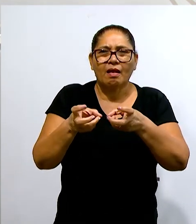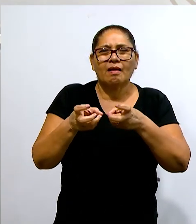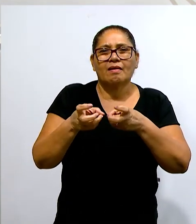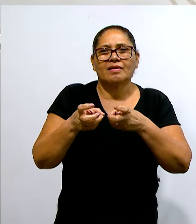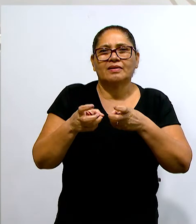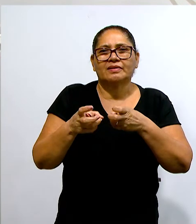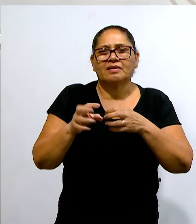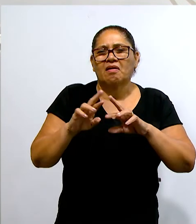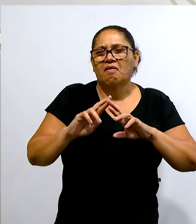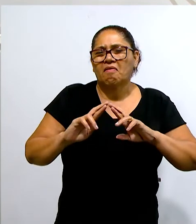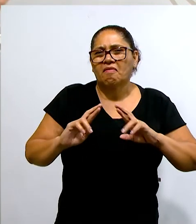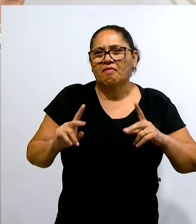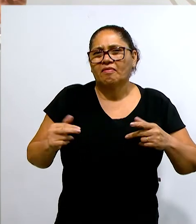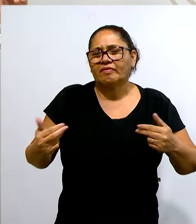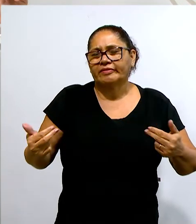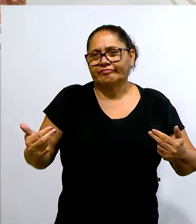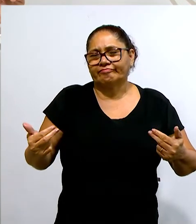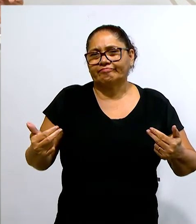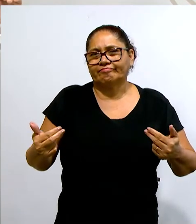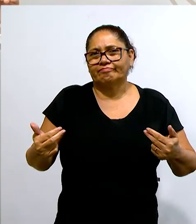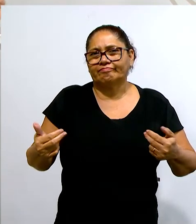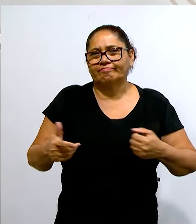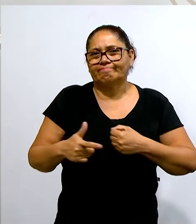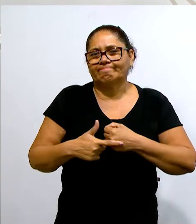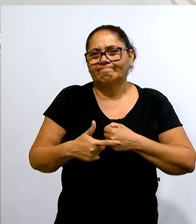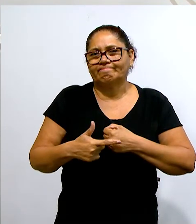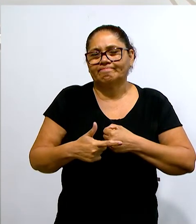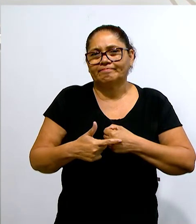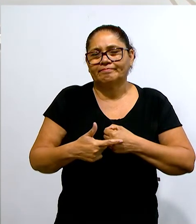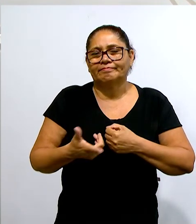sobre diversas. E isso é elemento